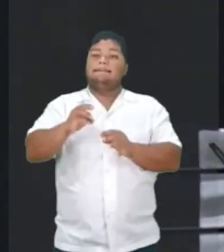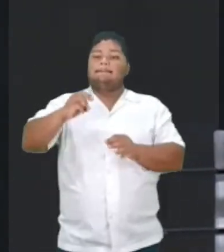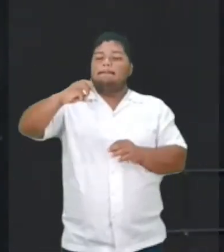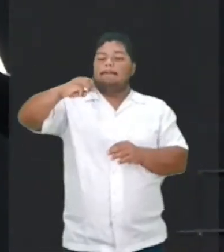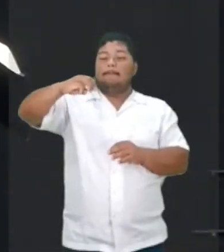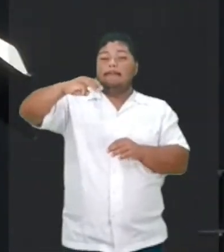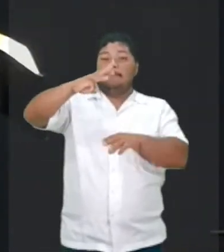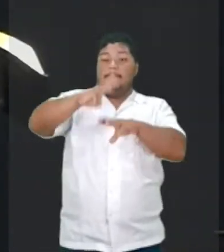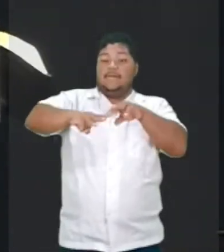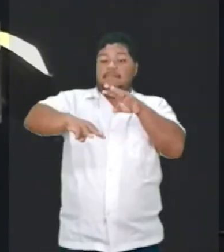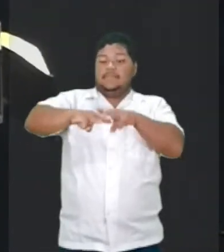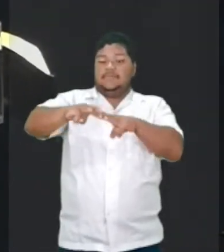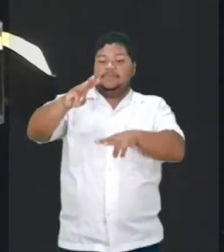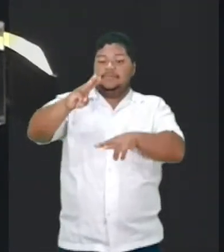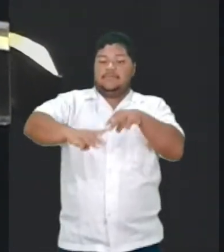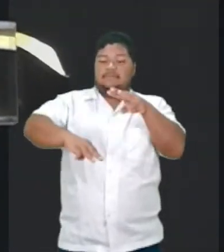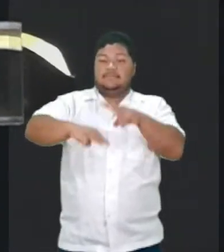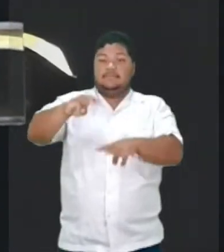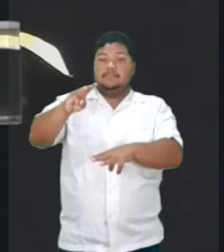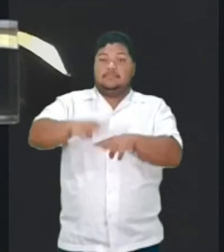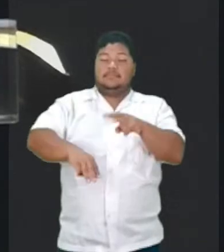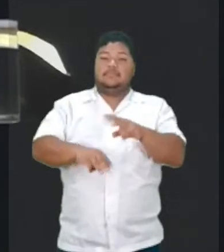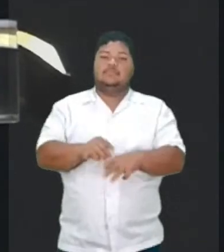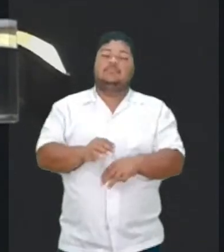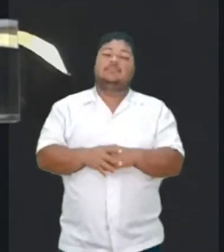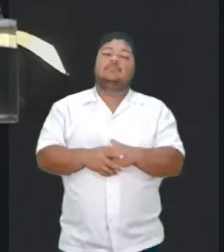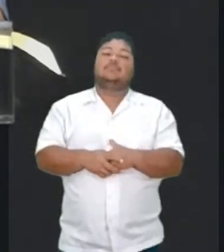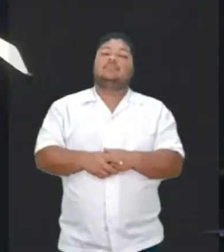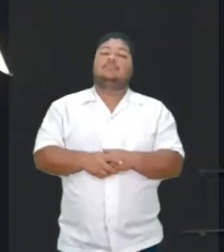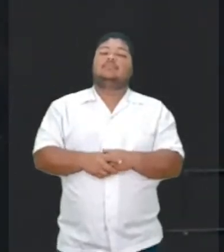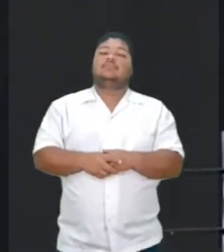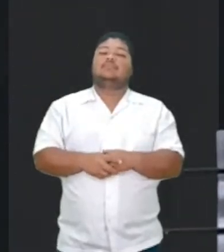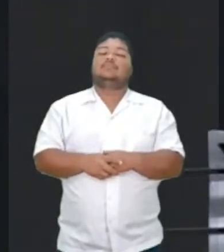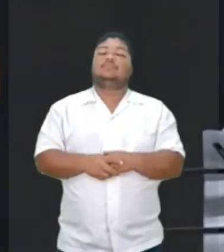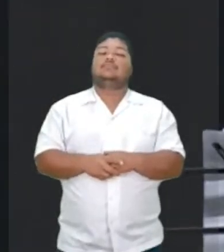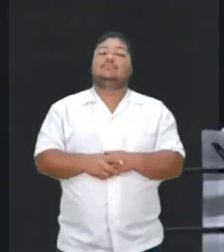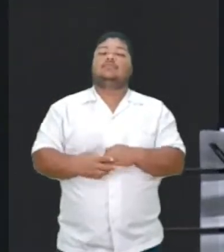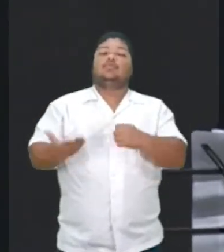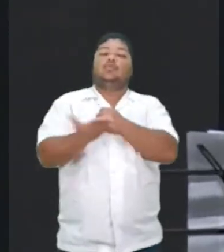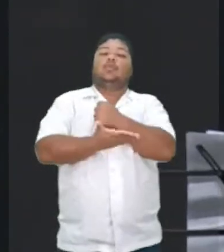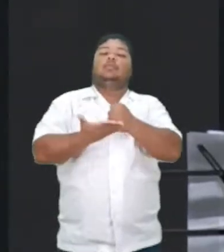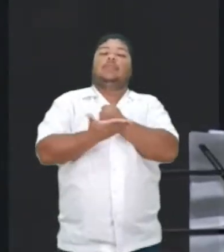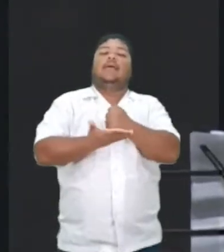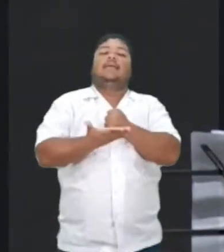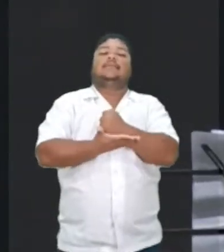William Sitter, com base nas equações de Einstein.